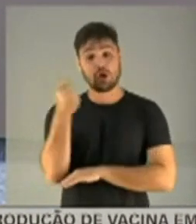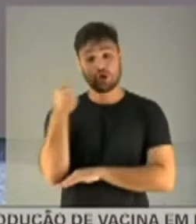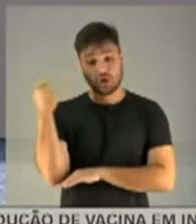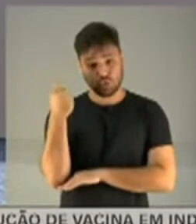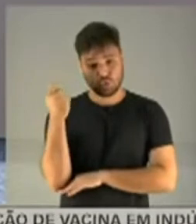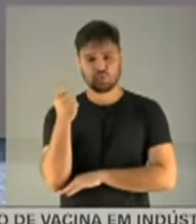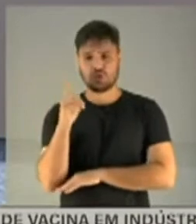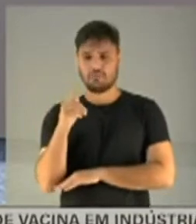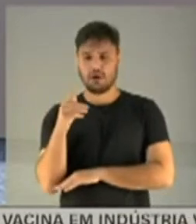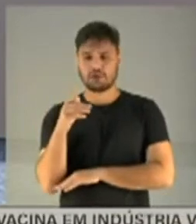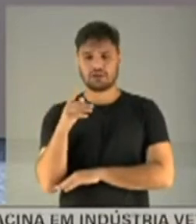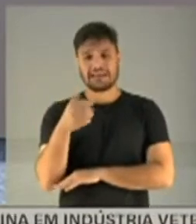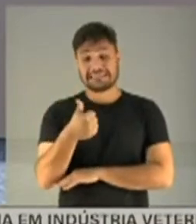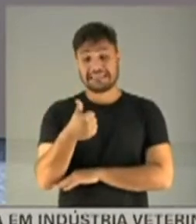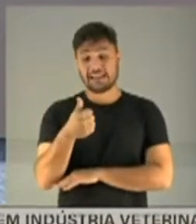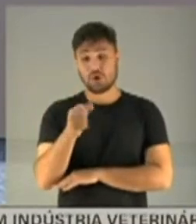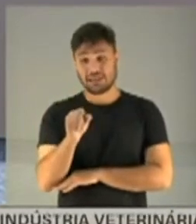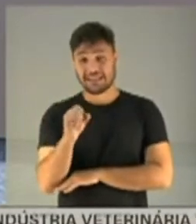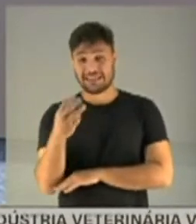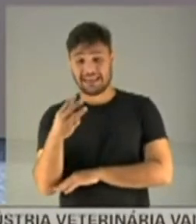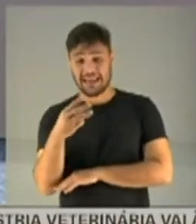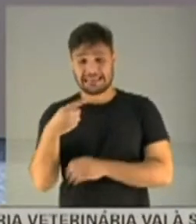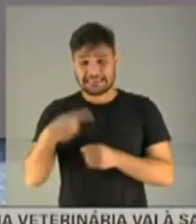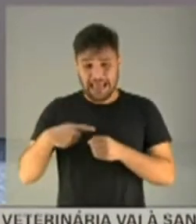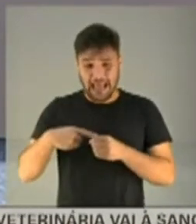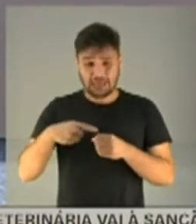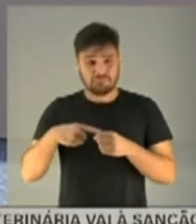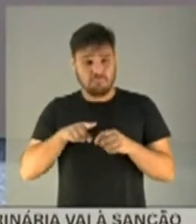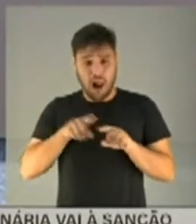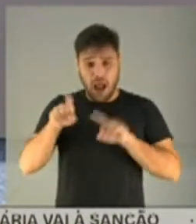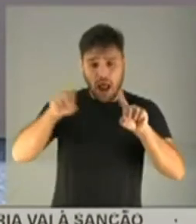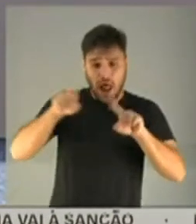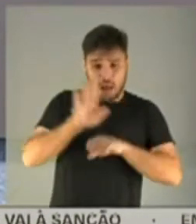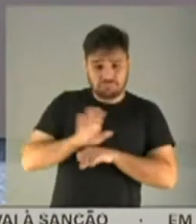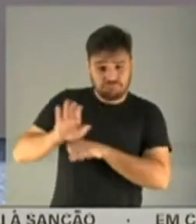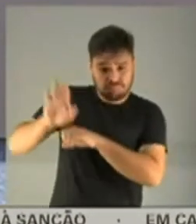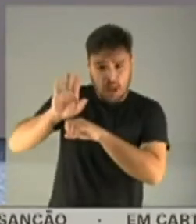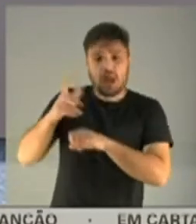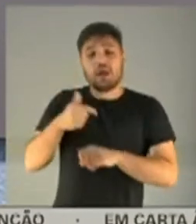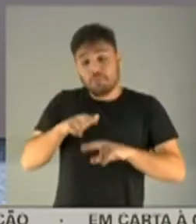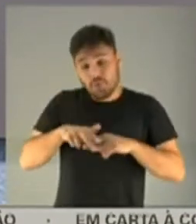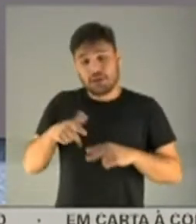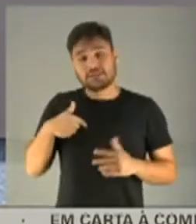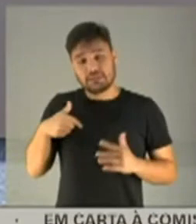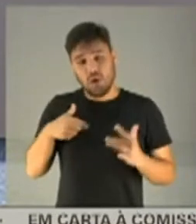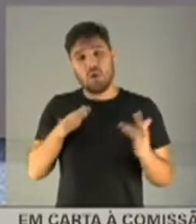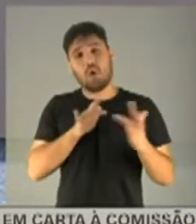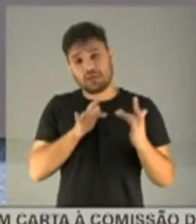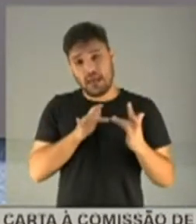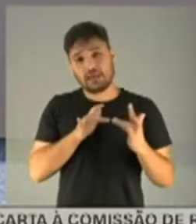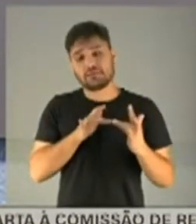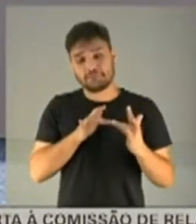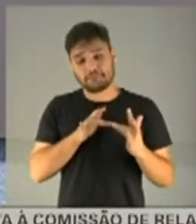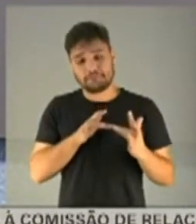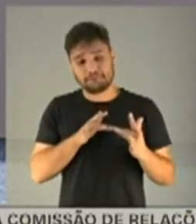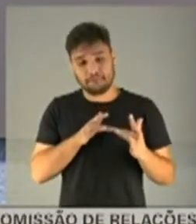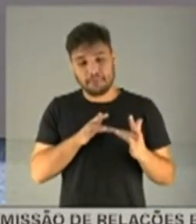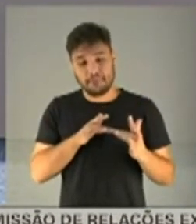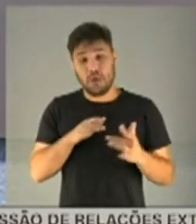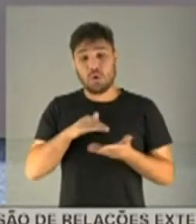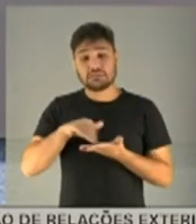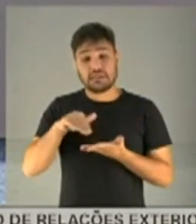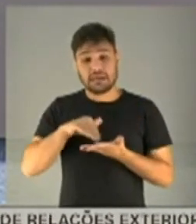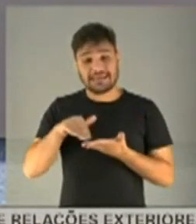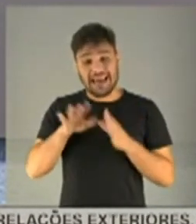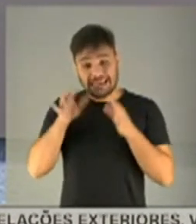se expandiu para 133 cidades do Brasil, a partir de um contato, eu faço questão de dizer isso para essa comissão, com o secretário